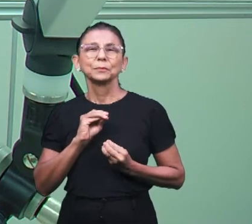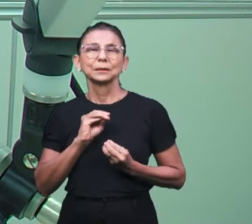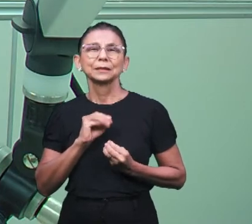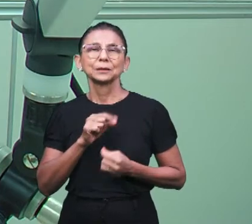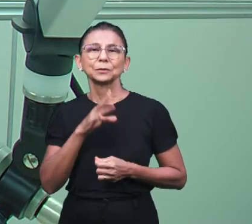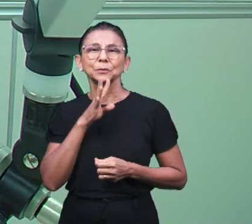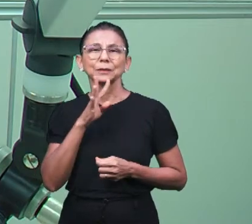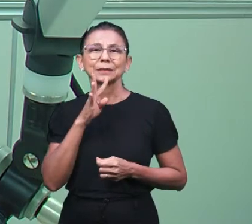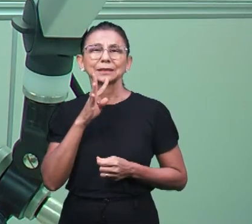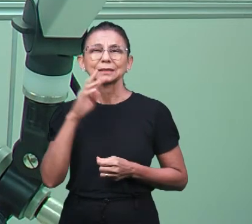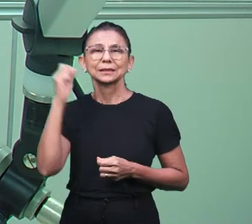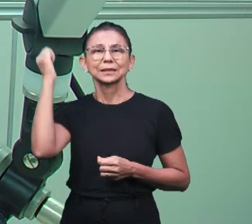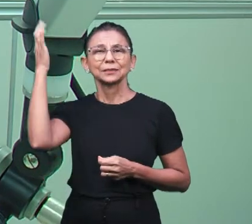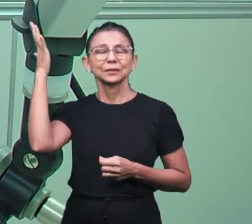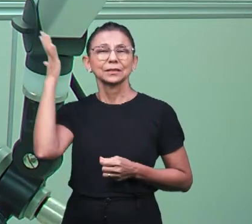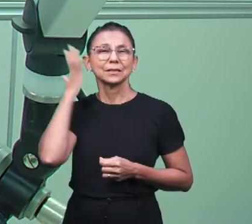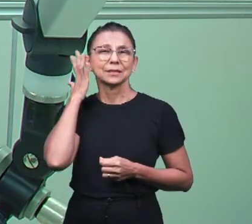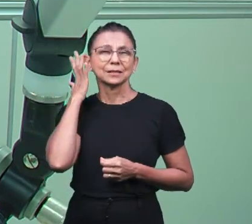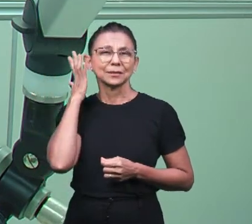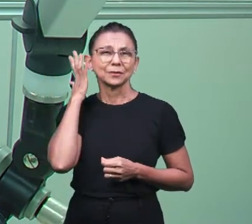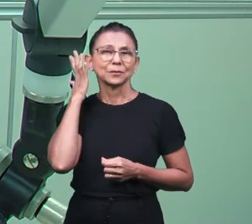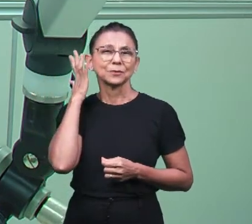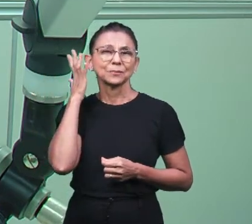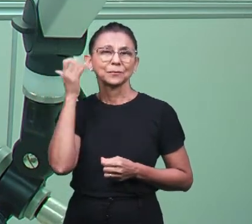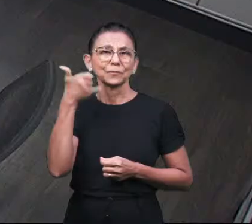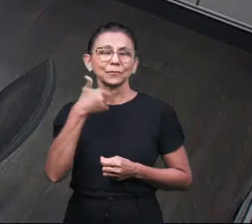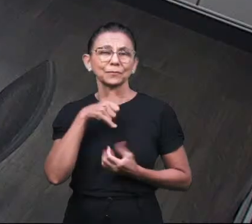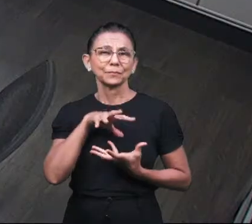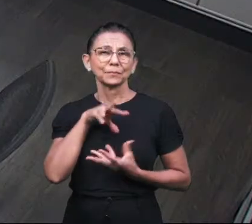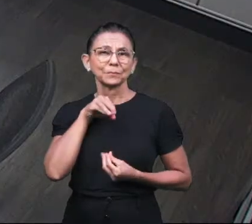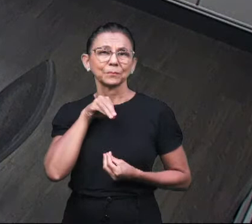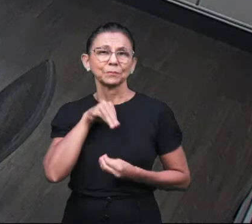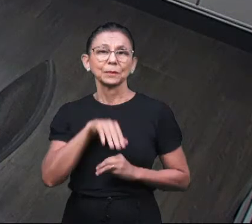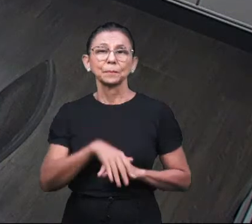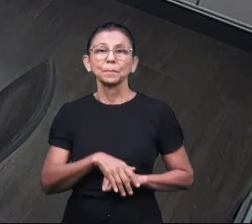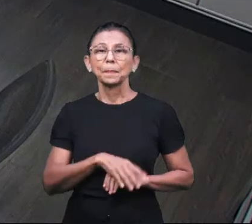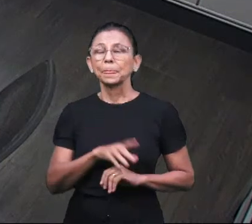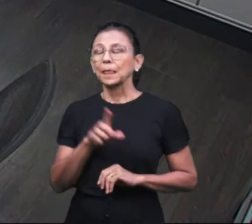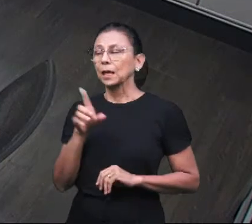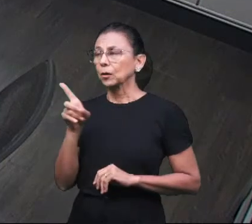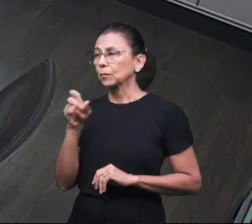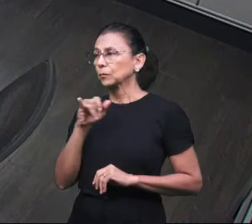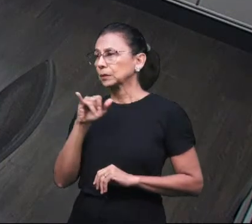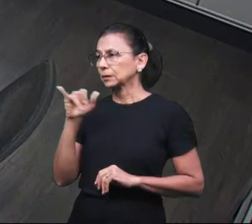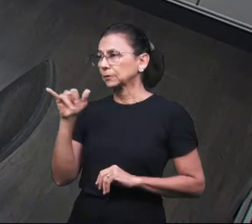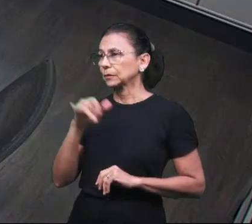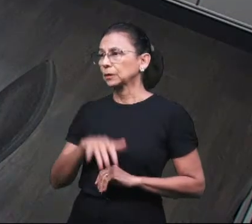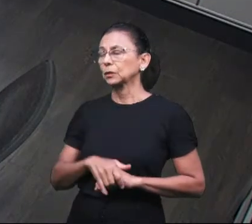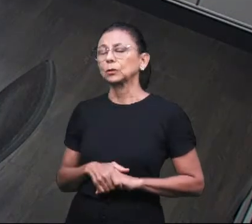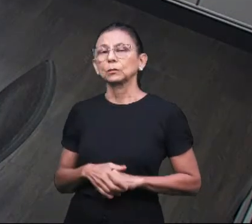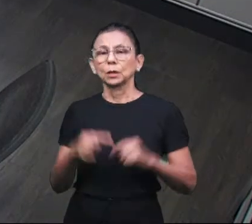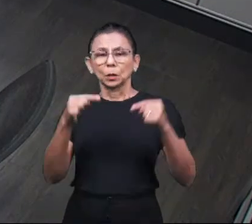Wallace, porque, e aí para voltar a usar a expressão que você acabou de usar, contestação.